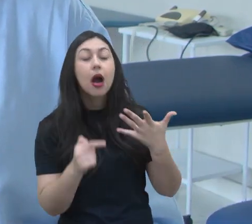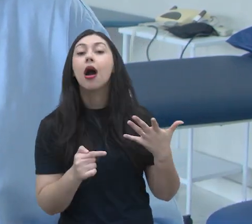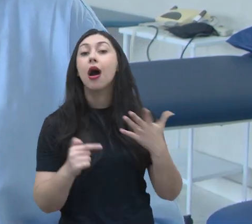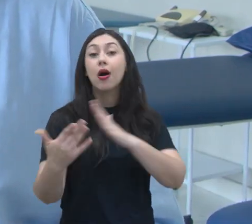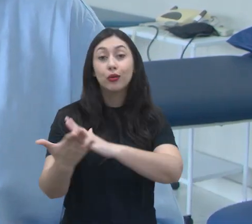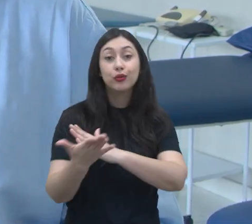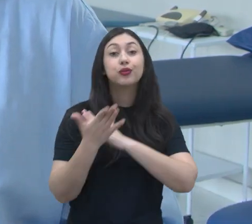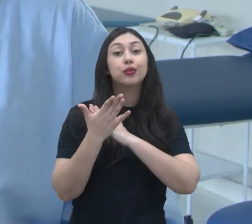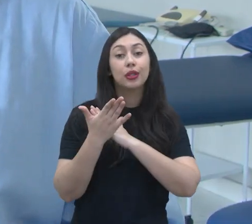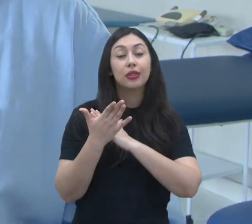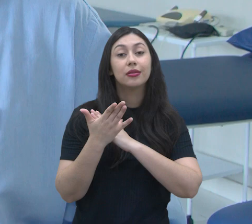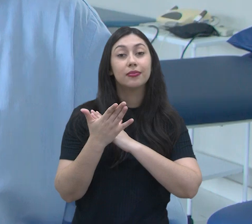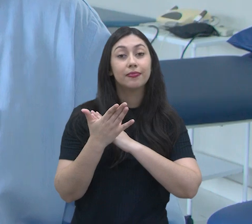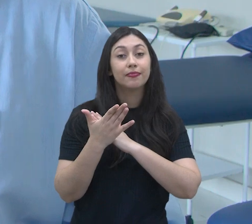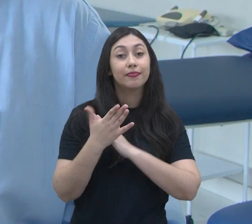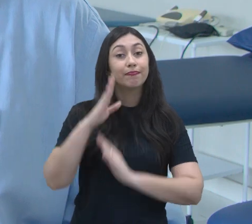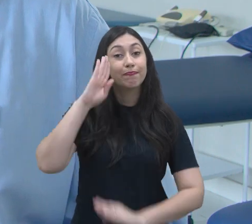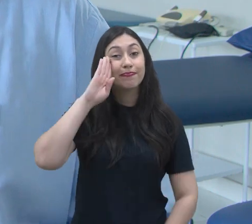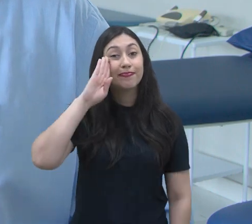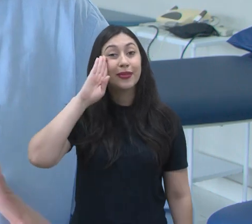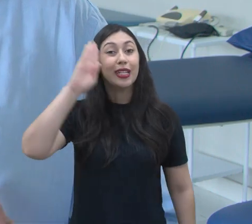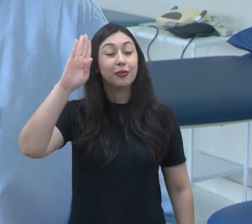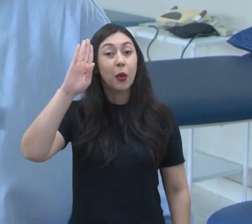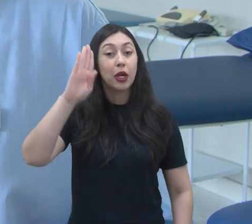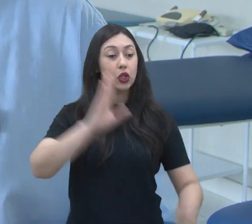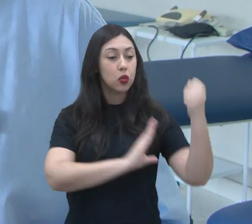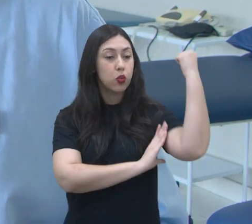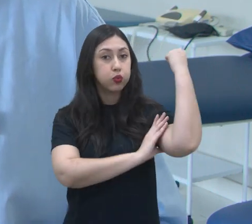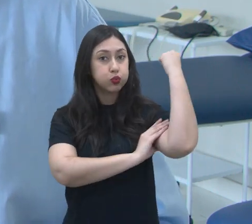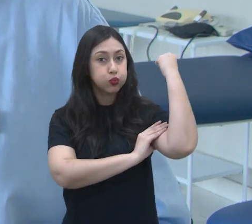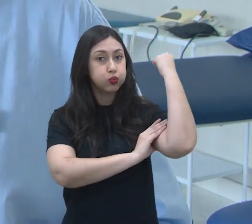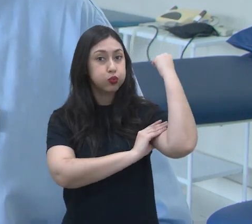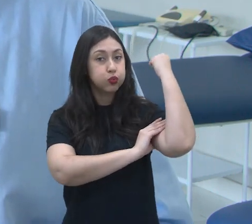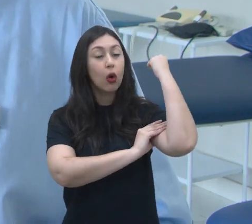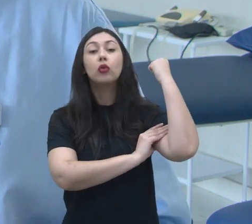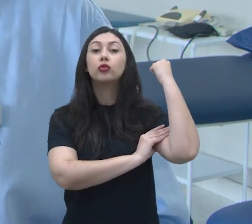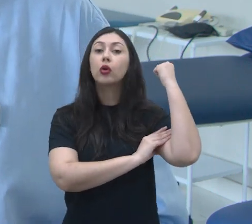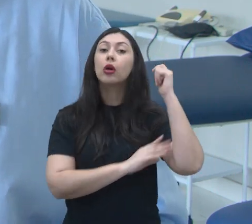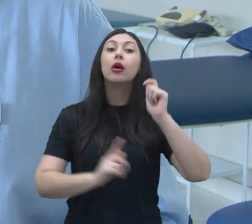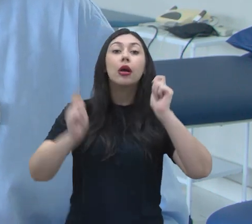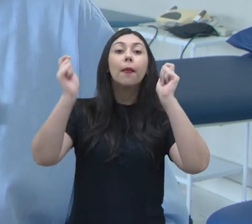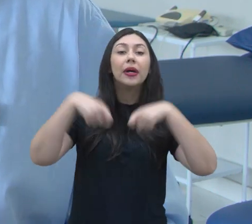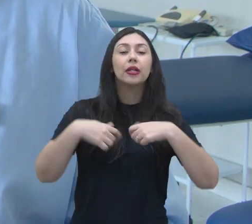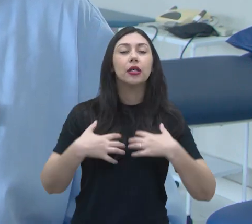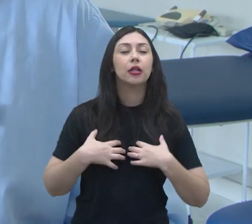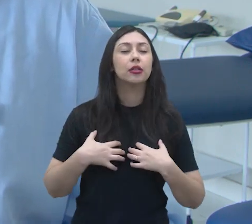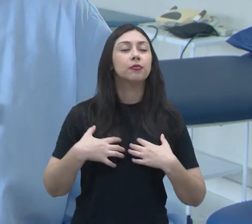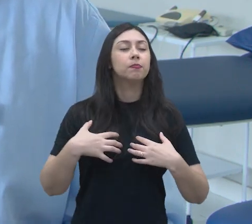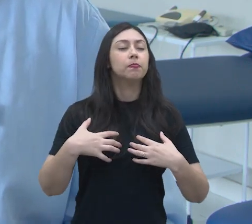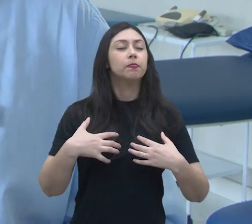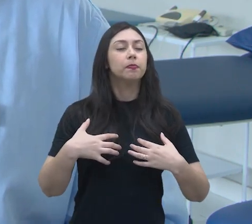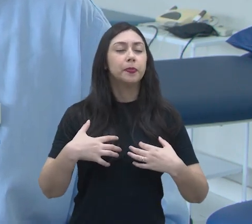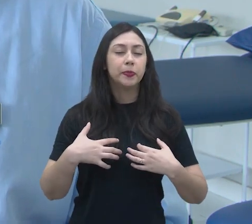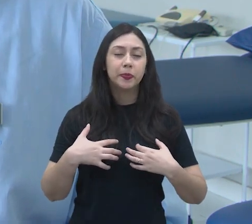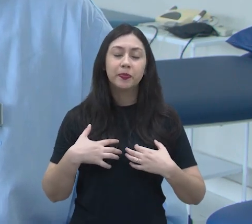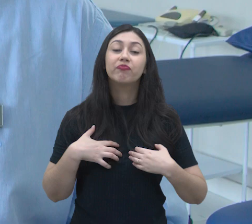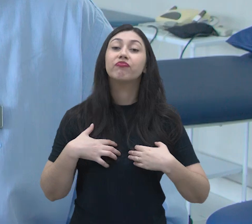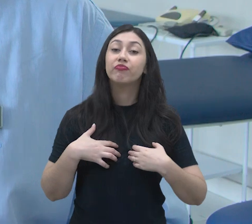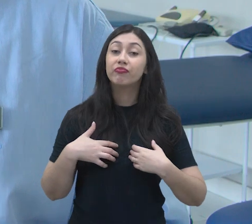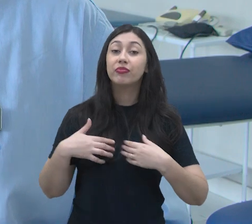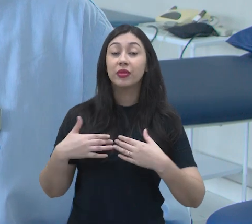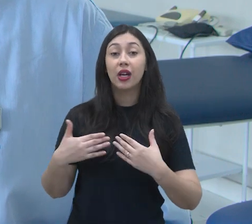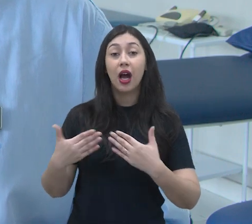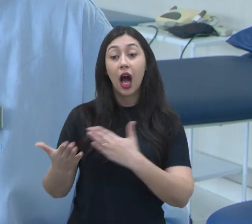fisiológicas que o exercício, a atividade física traz, principalmente essa questão da musculatura e essa questão da capacidade respiratória, isso